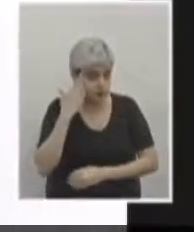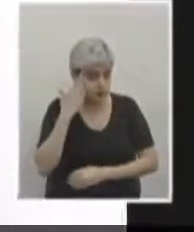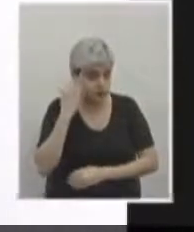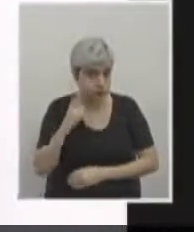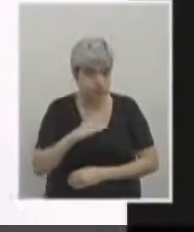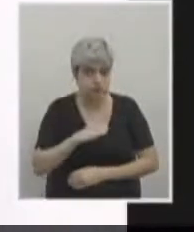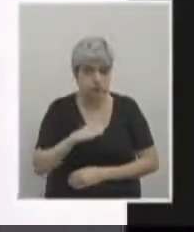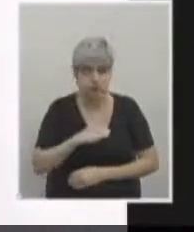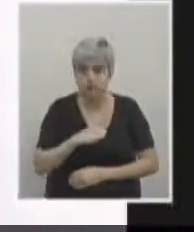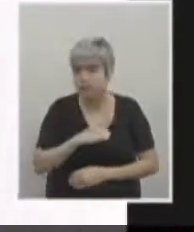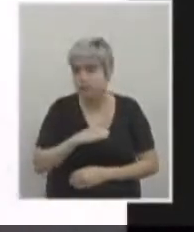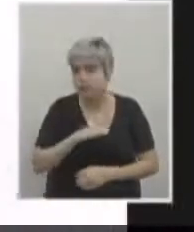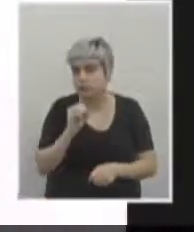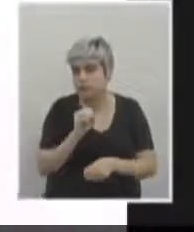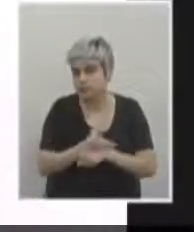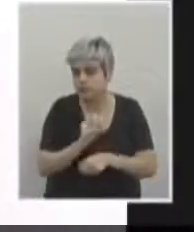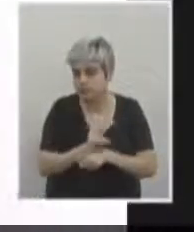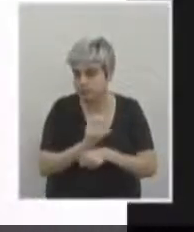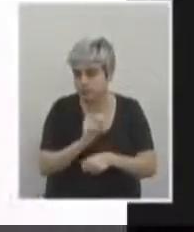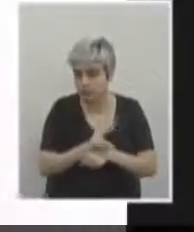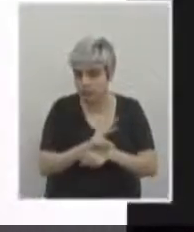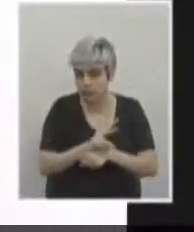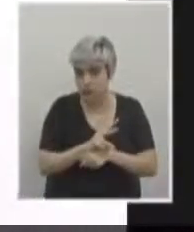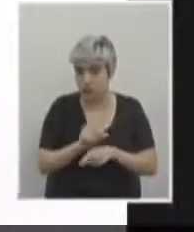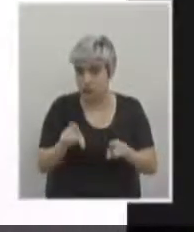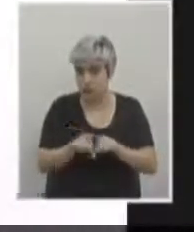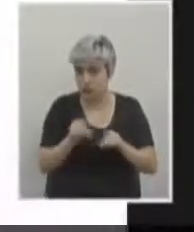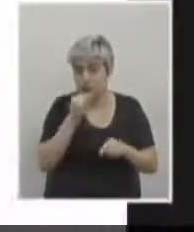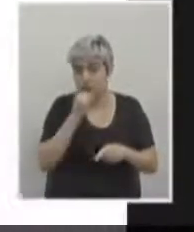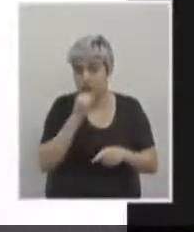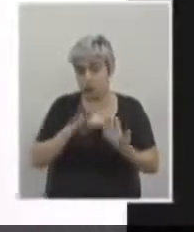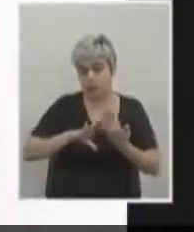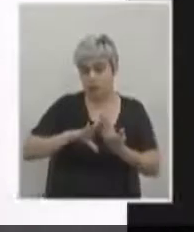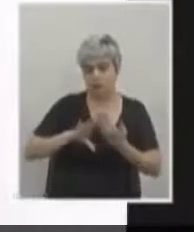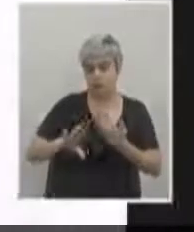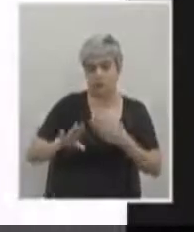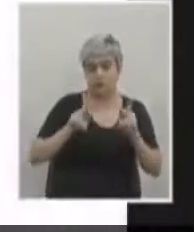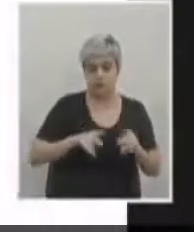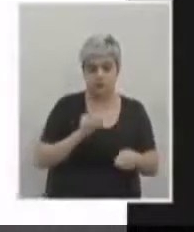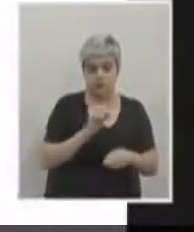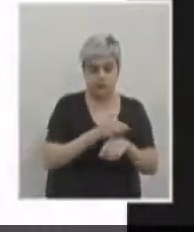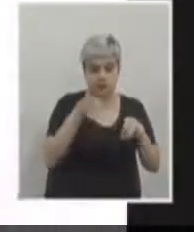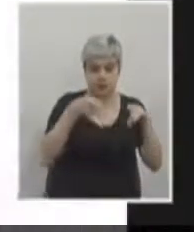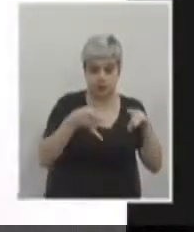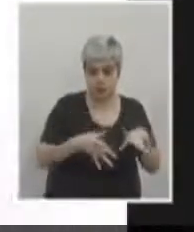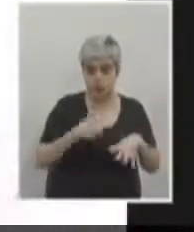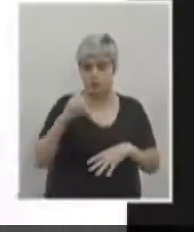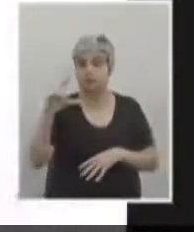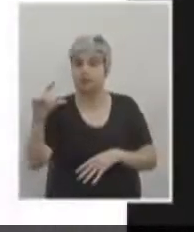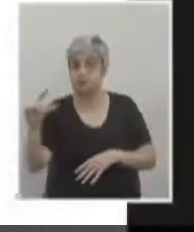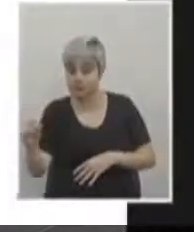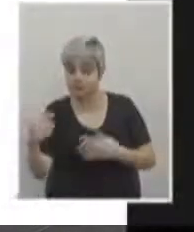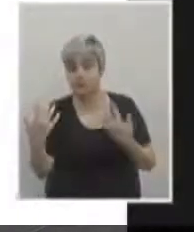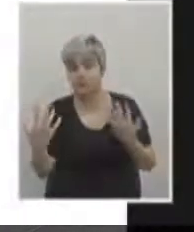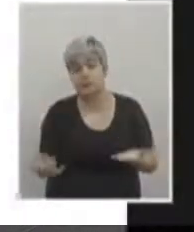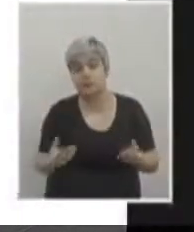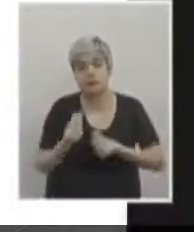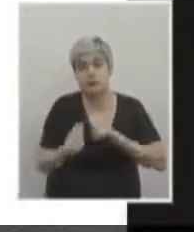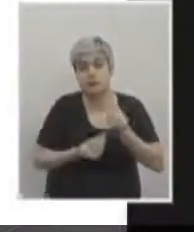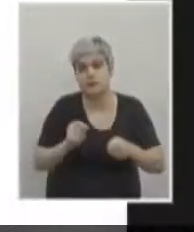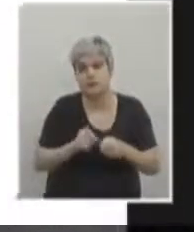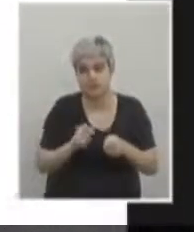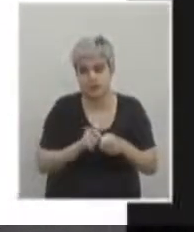tenho um afastamento legal. Eu tenho um afastamento legal em que eu não posso estar na regência. Para eu fazer isso com o